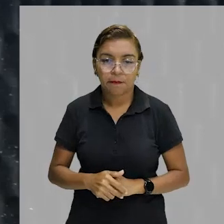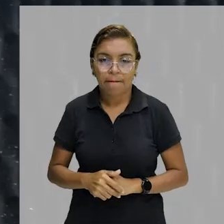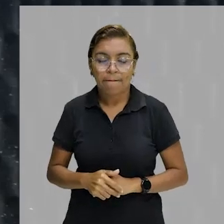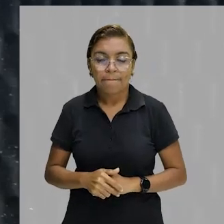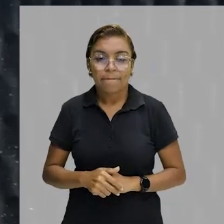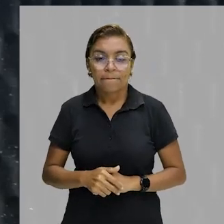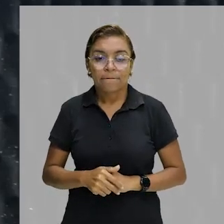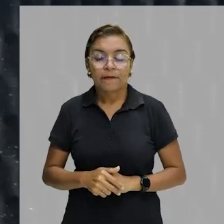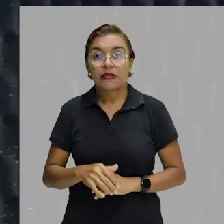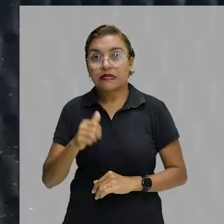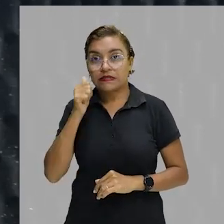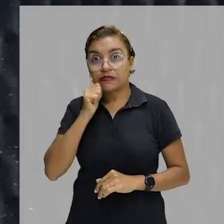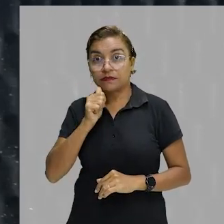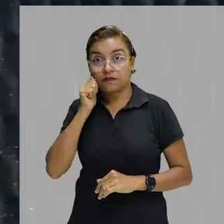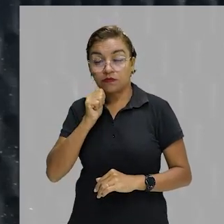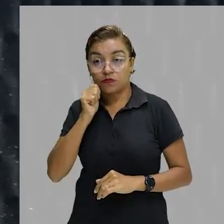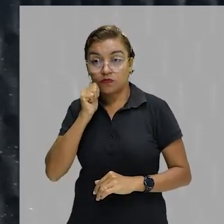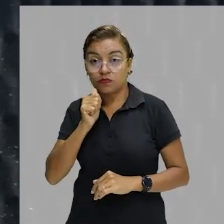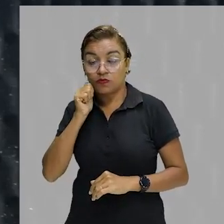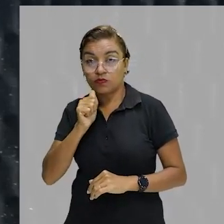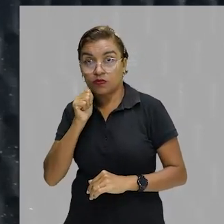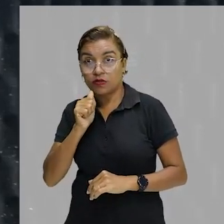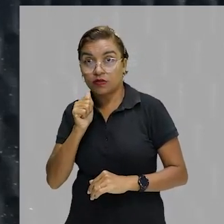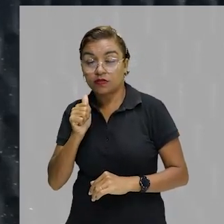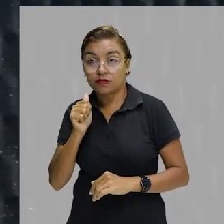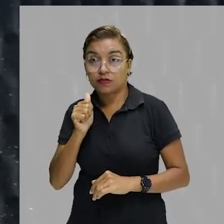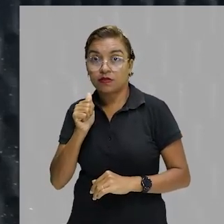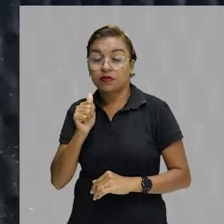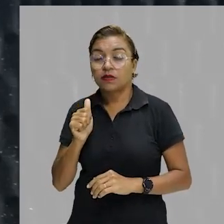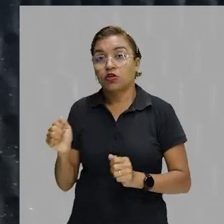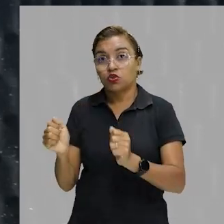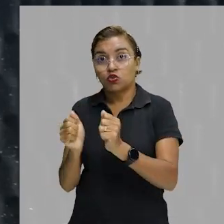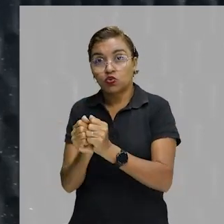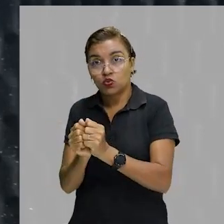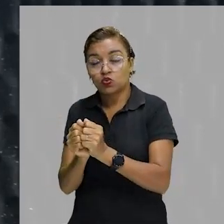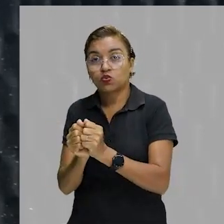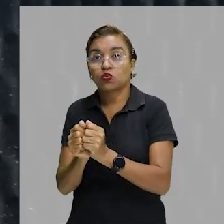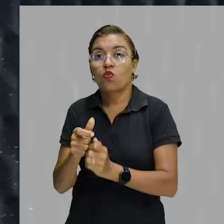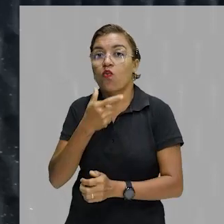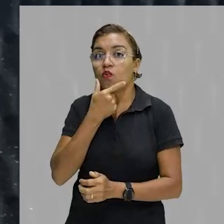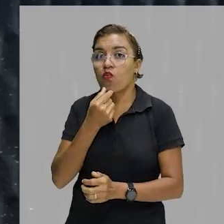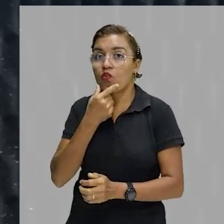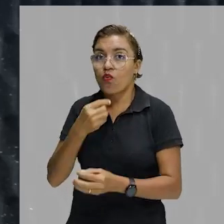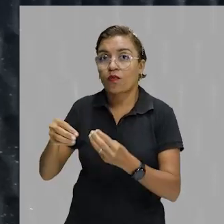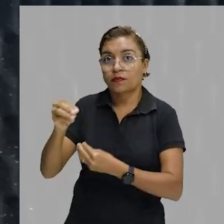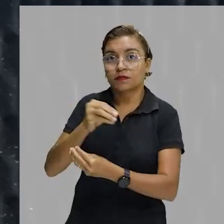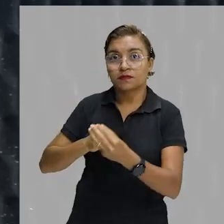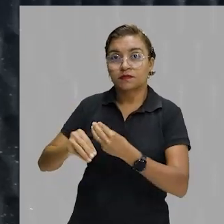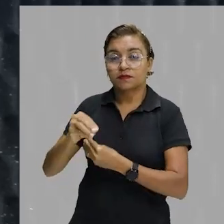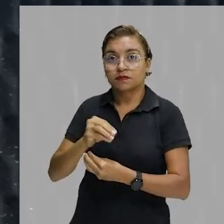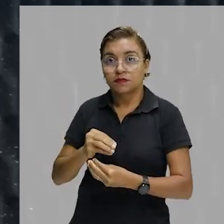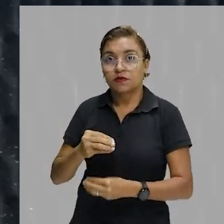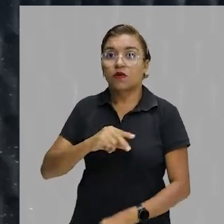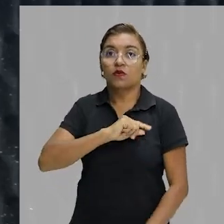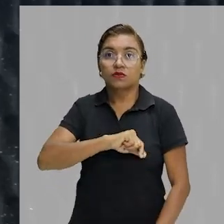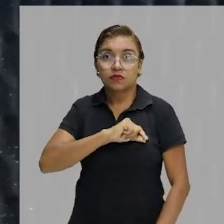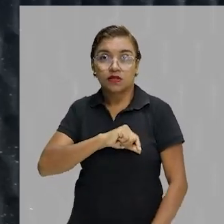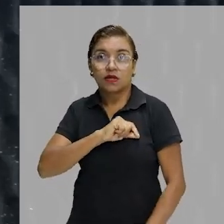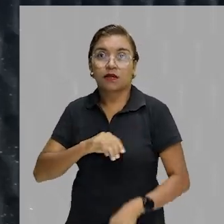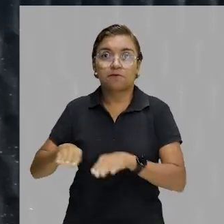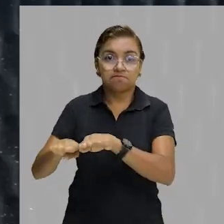Adicionar as mulheres às duplas mistas, desde sempre praticamente, e ter uma equiparação salarial bem